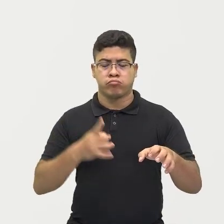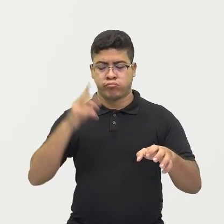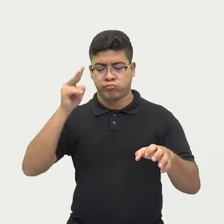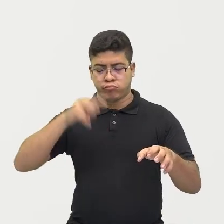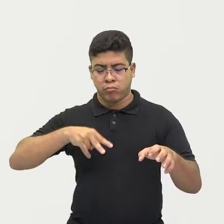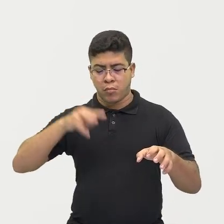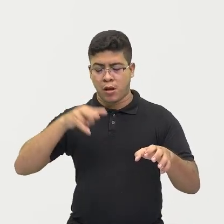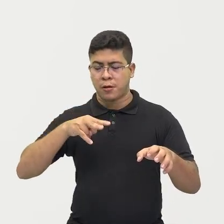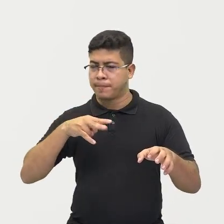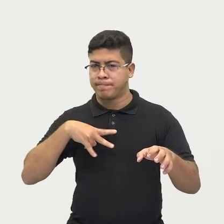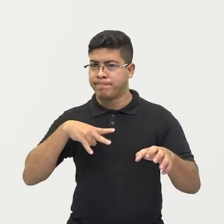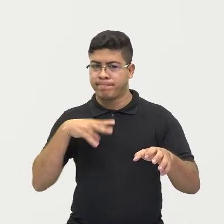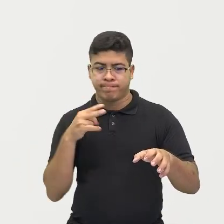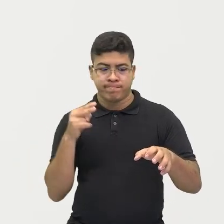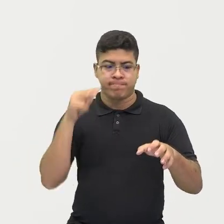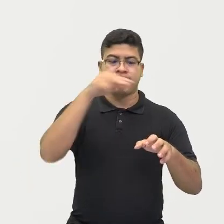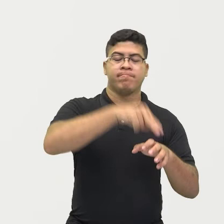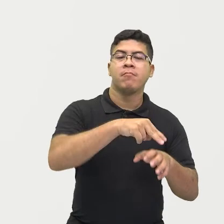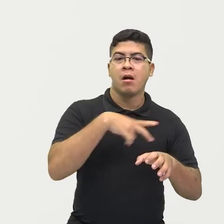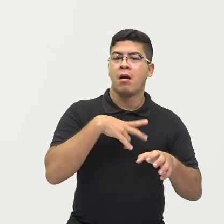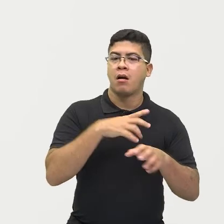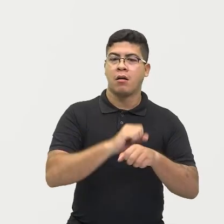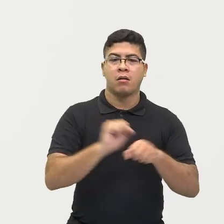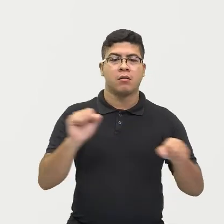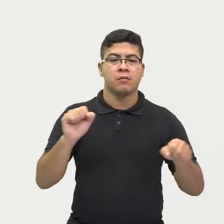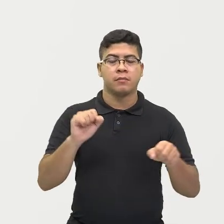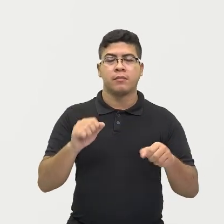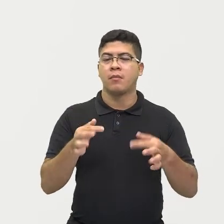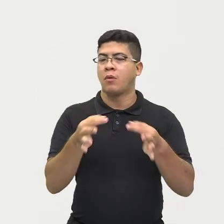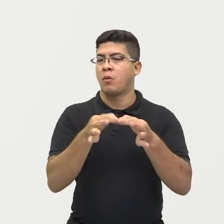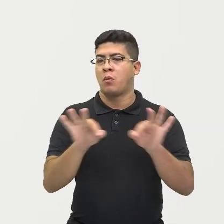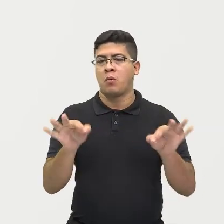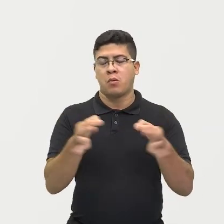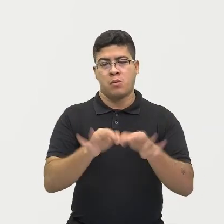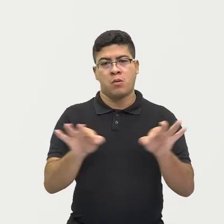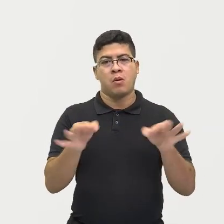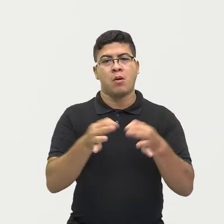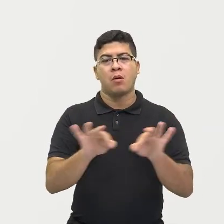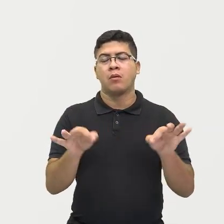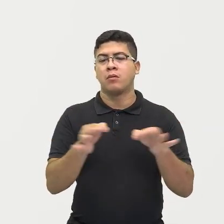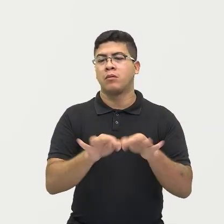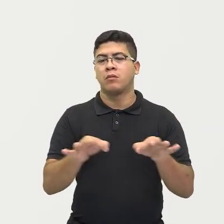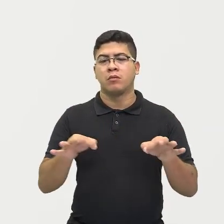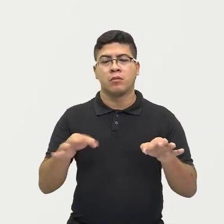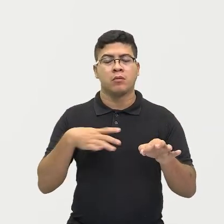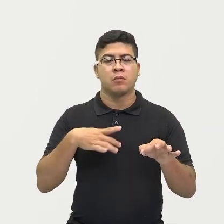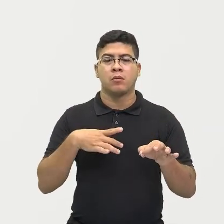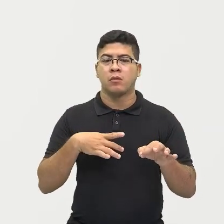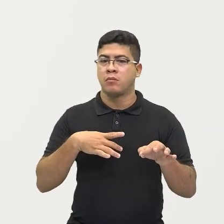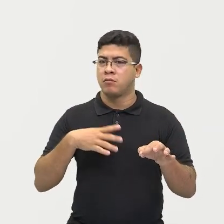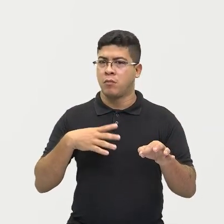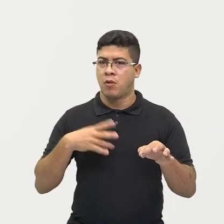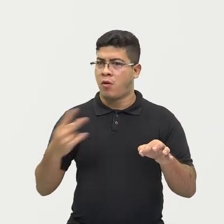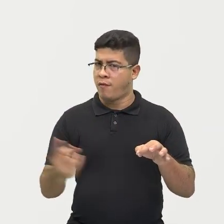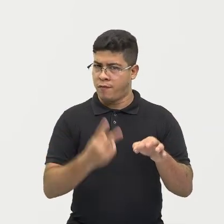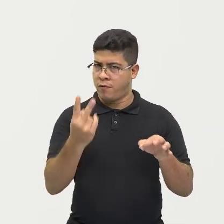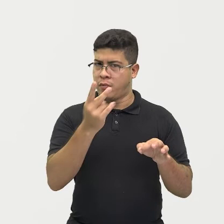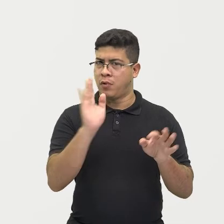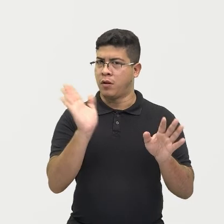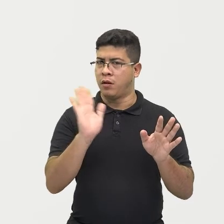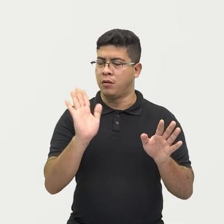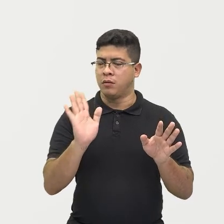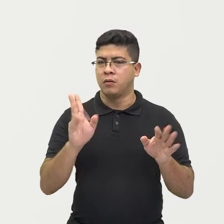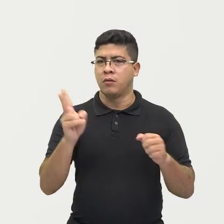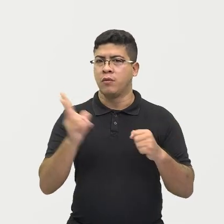Algumas de suas propostas, olha só, acabar com a sintaxe. Falei aqui a respeito, né, que ele não vai valorizar ali o verbo, ele vai